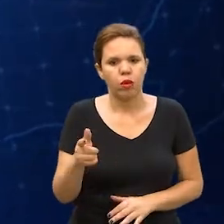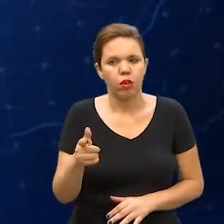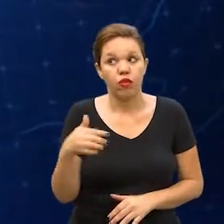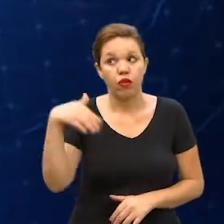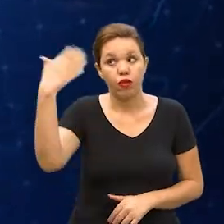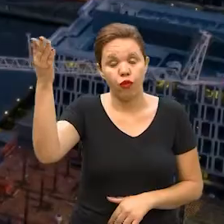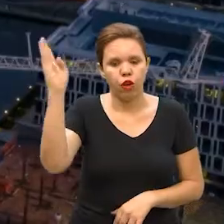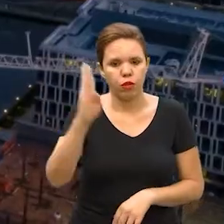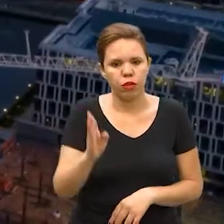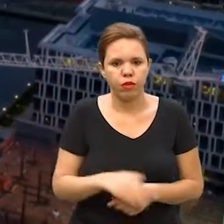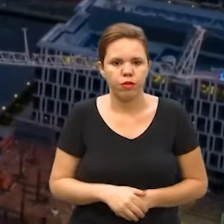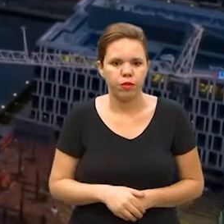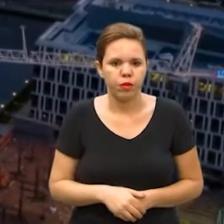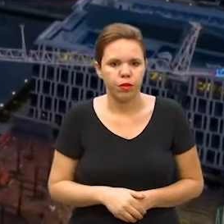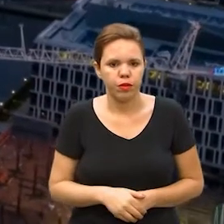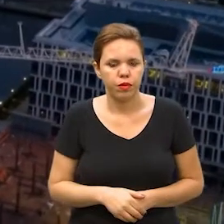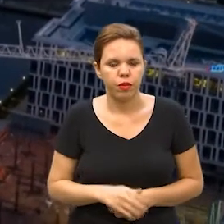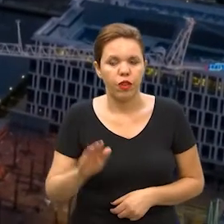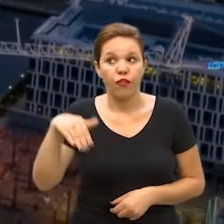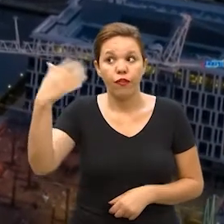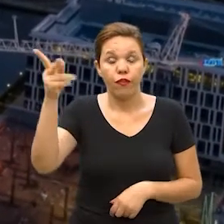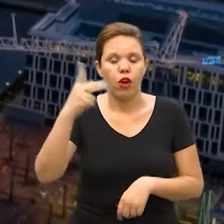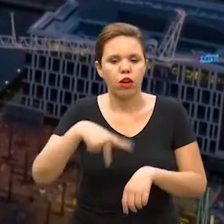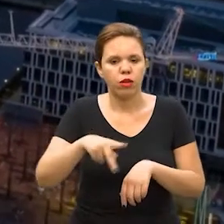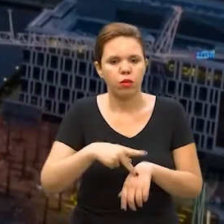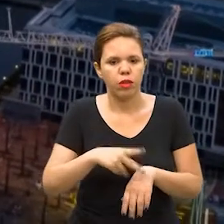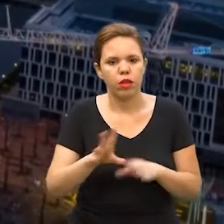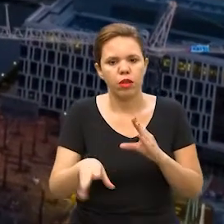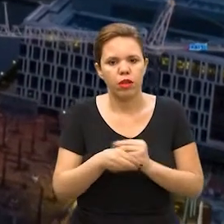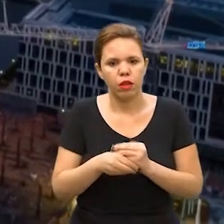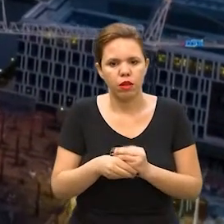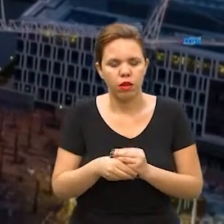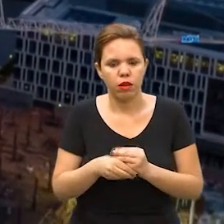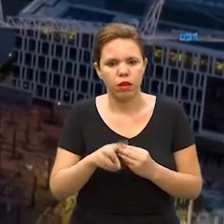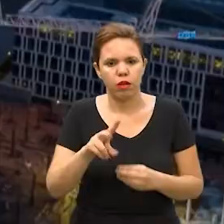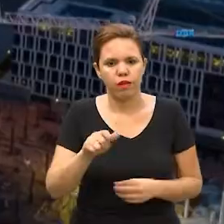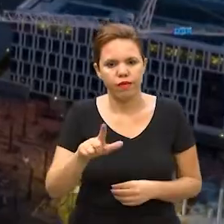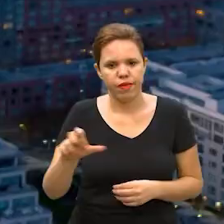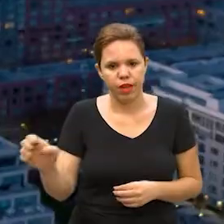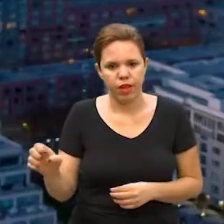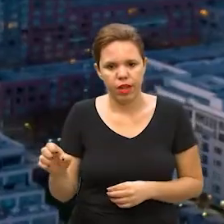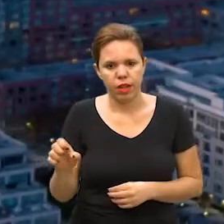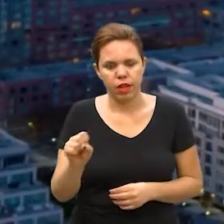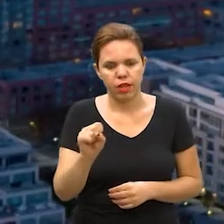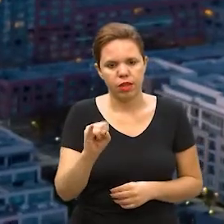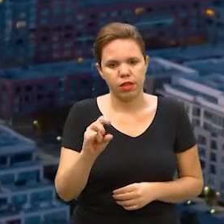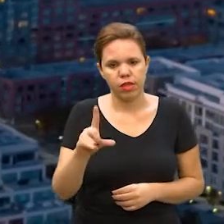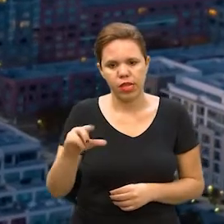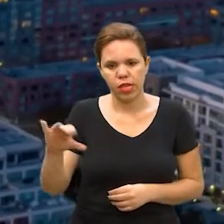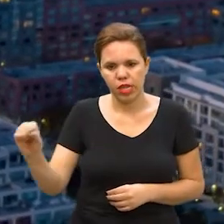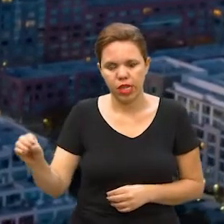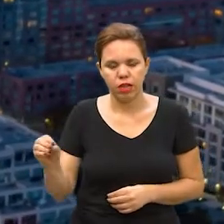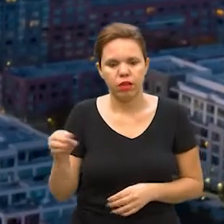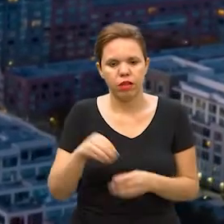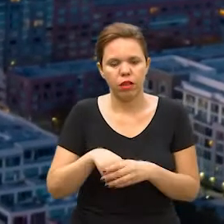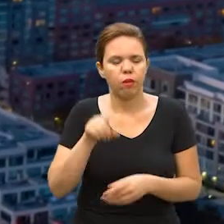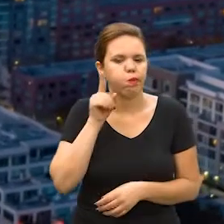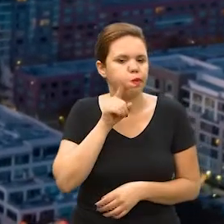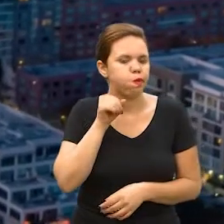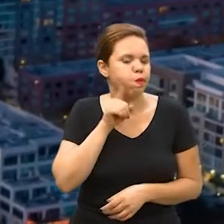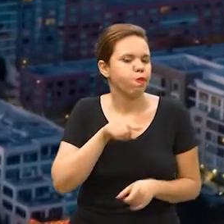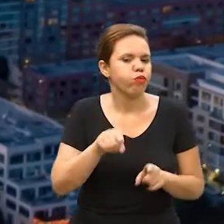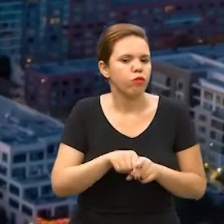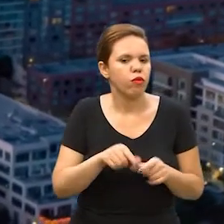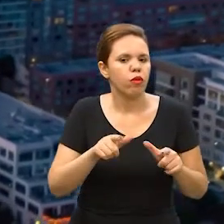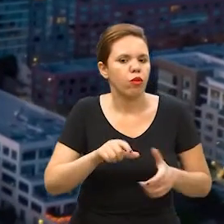de fora do Brasil. Né? E esse fora do país inclui o Vale do Silício, localizado na Califórnia, nos Estados Unidos,